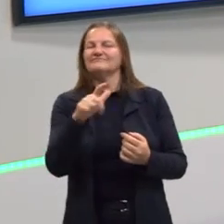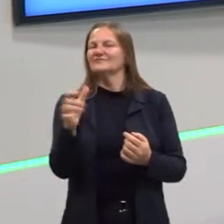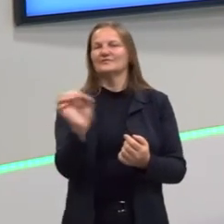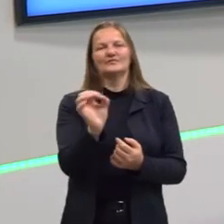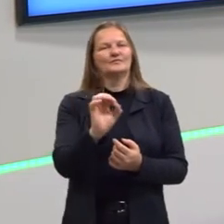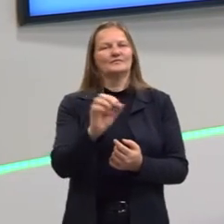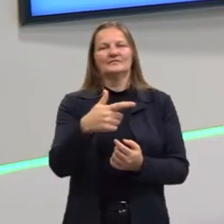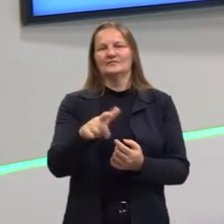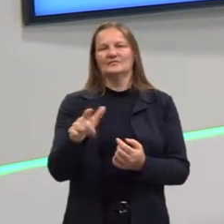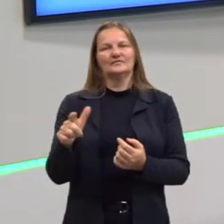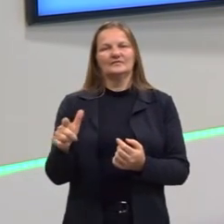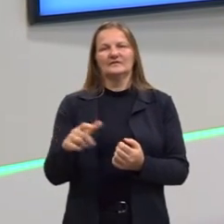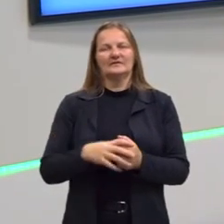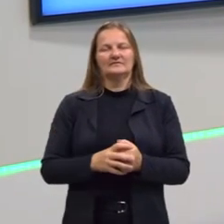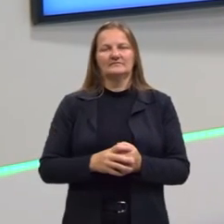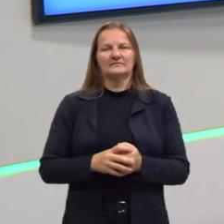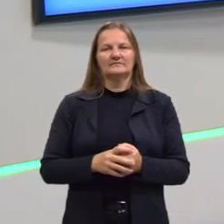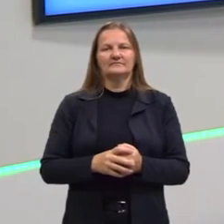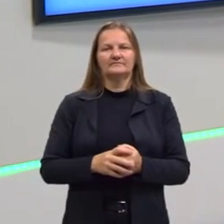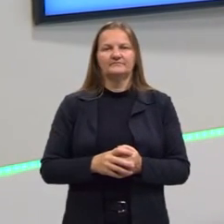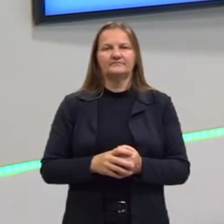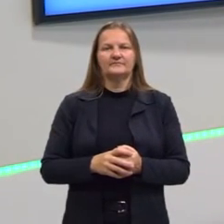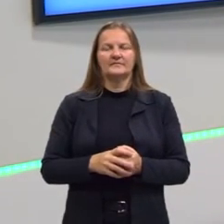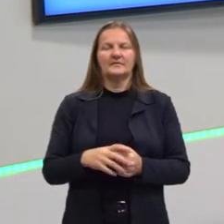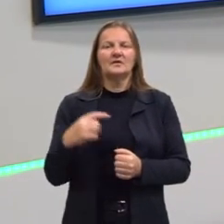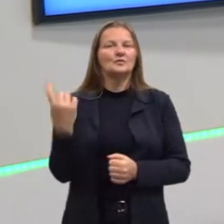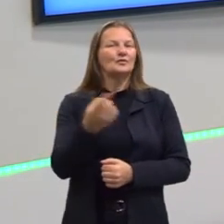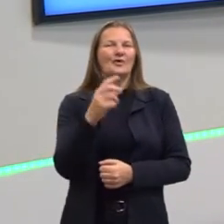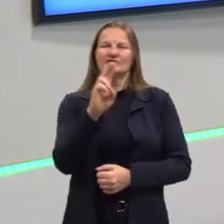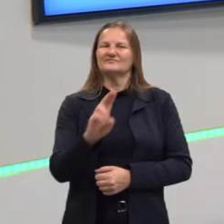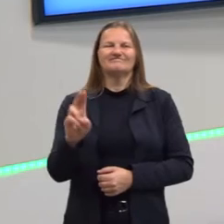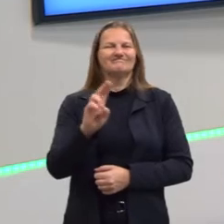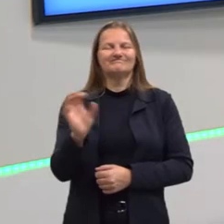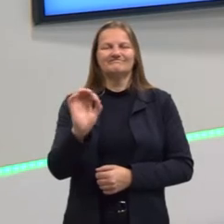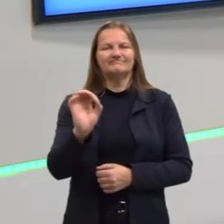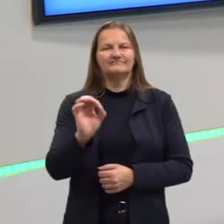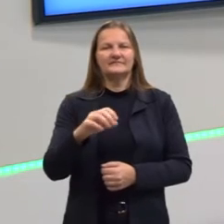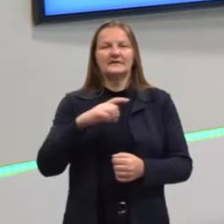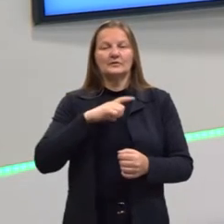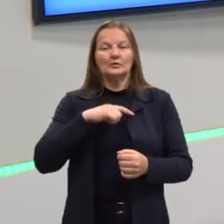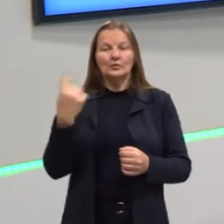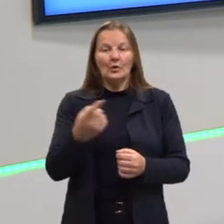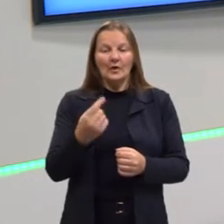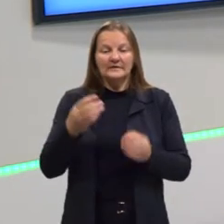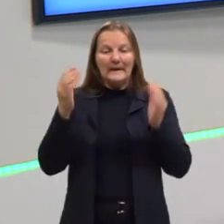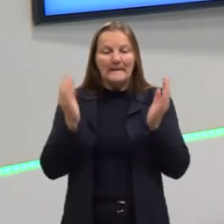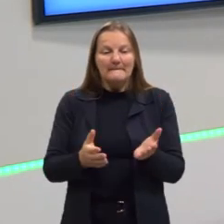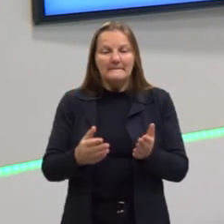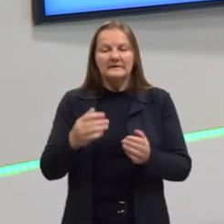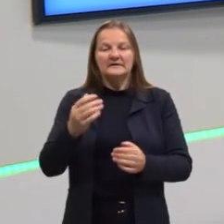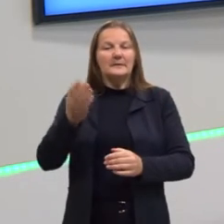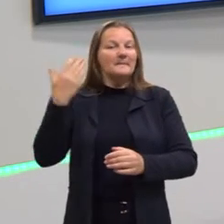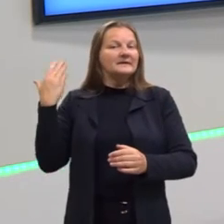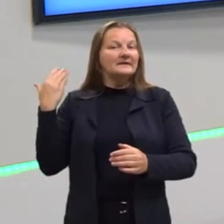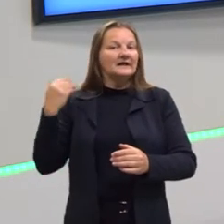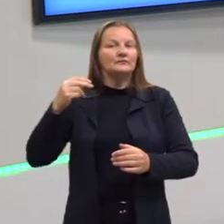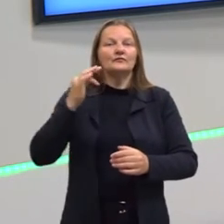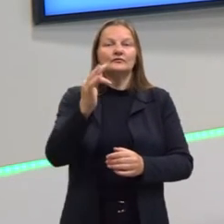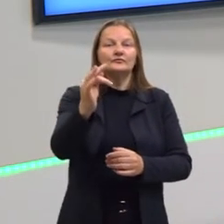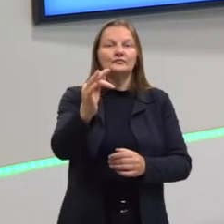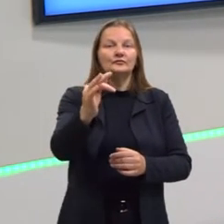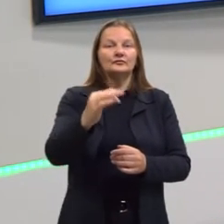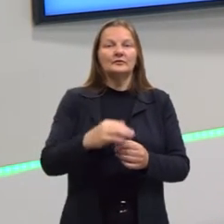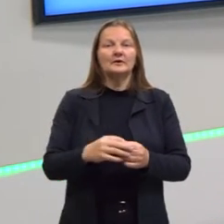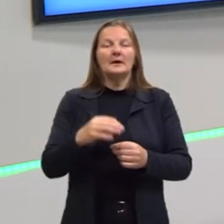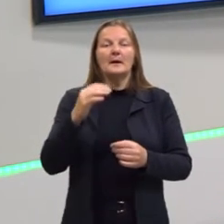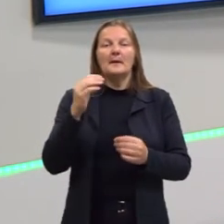não é um tempo nenhum modo verbal que nós utilizamos a nós temos Presente Passado futuro nós